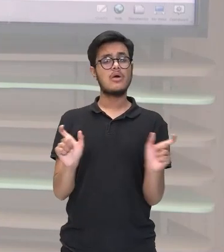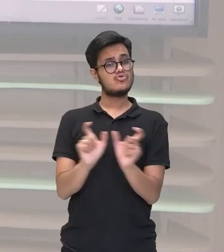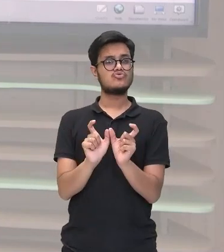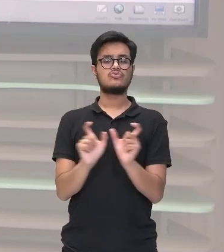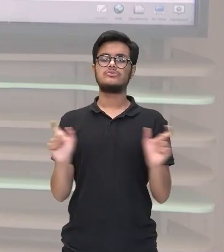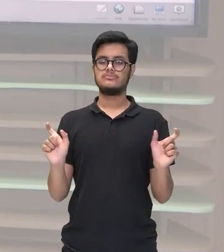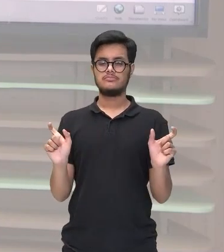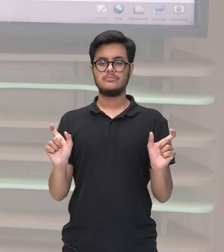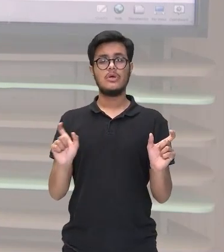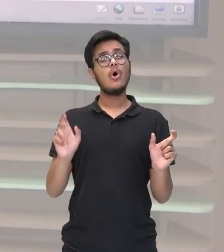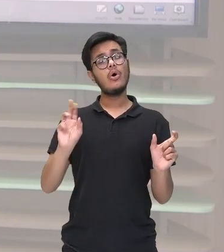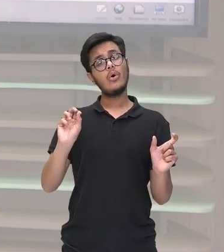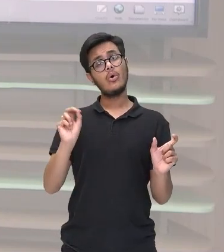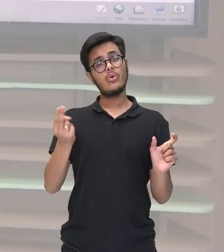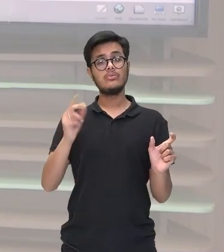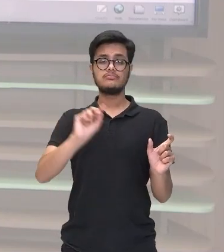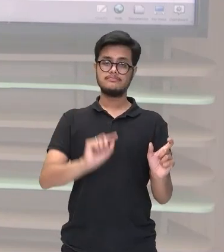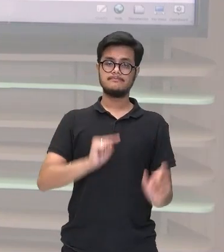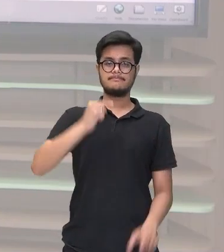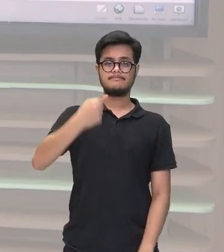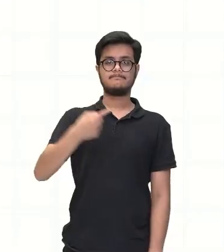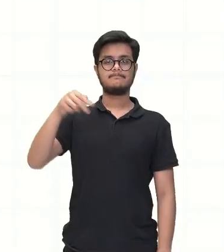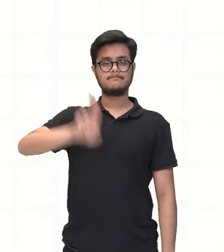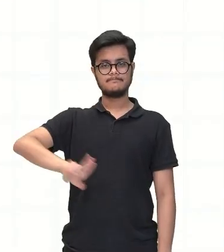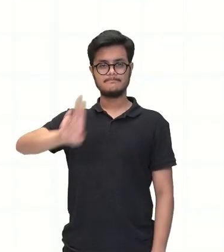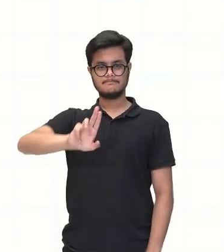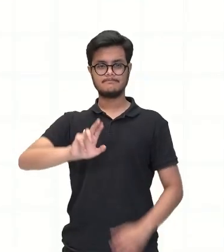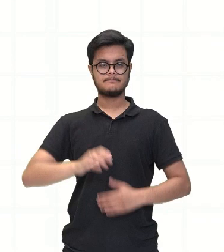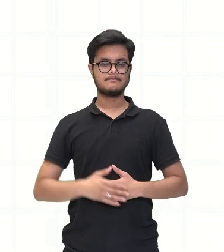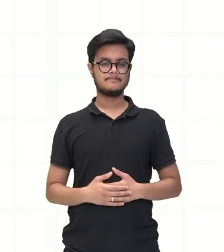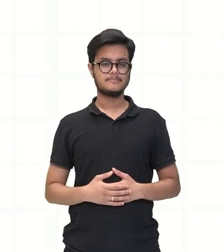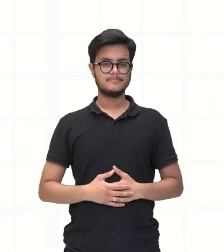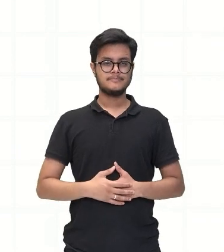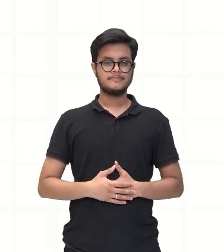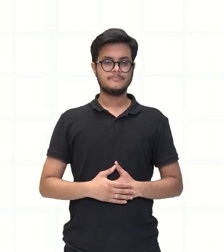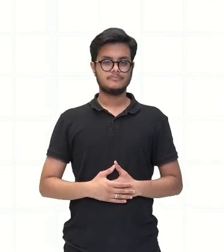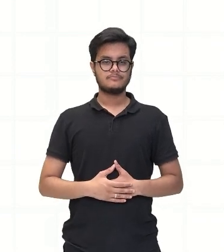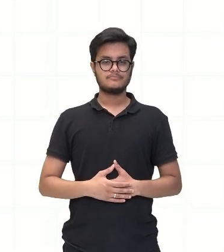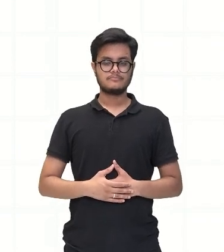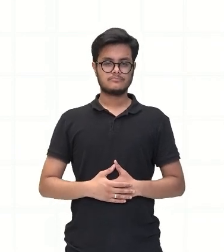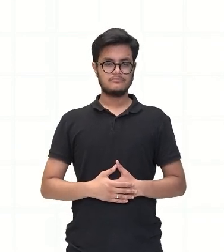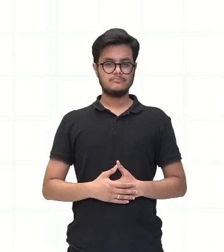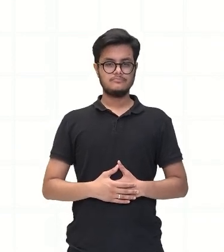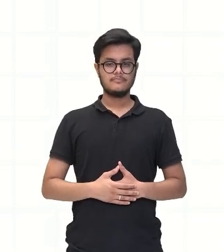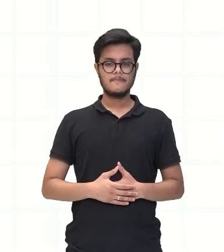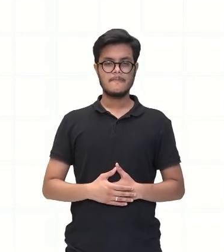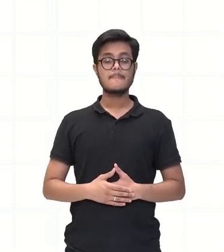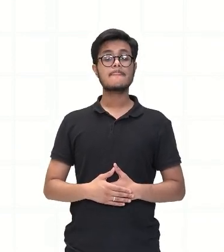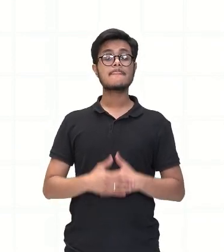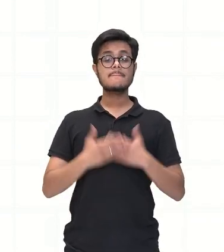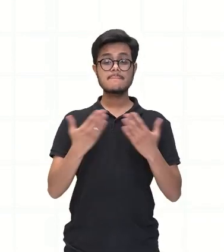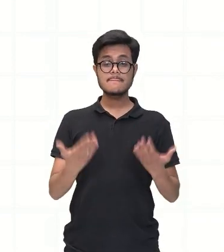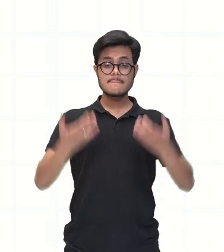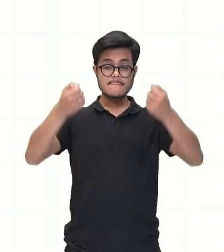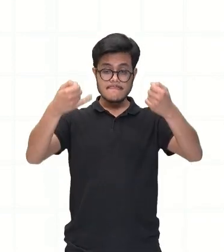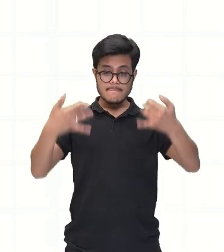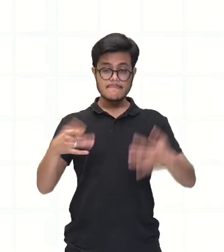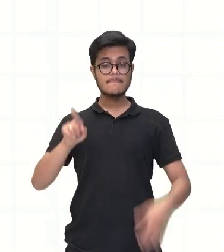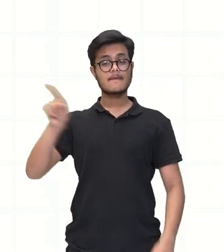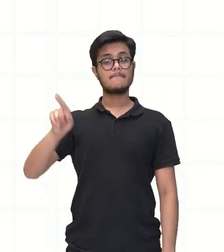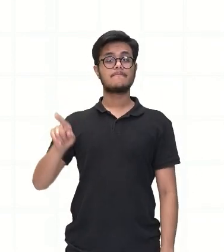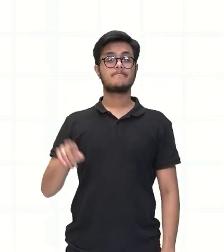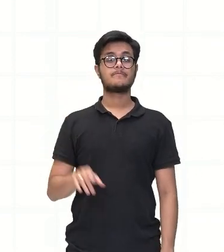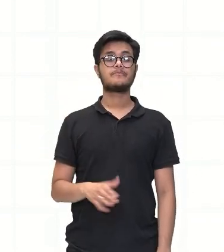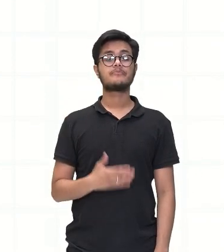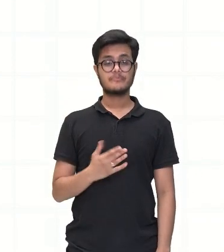vai utilizar o hífen, tá bom? Muito bem. Prosseguindo, prosseguindo, prosseguindo. Vamos falar aqui sobre